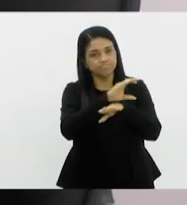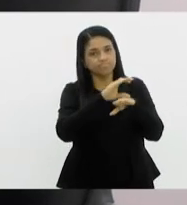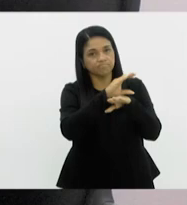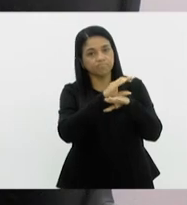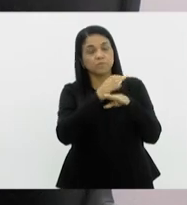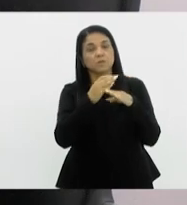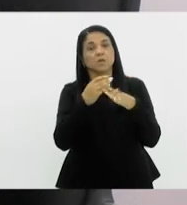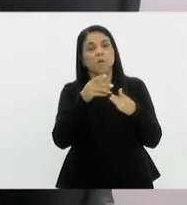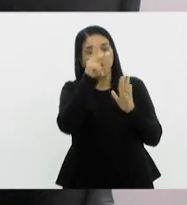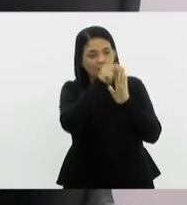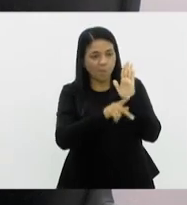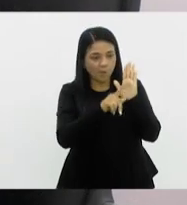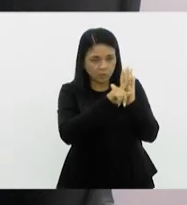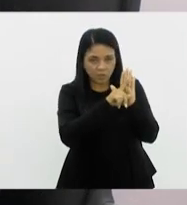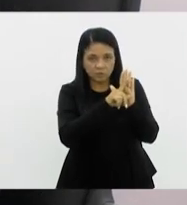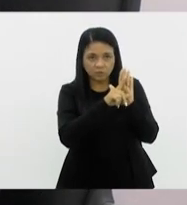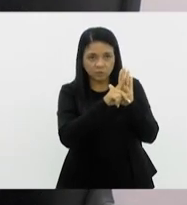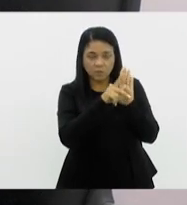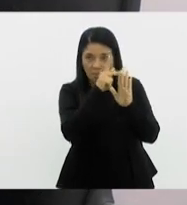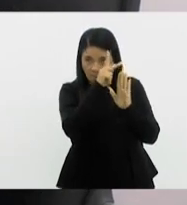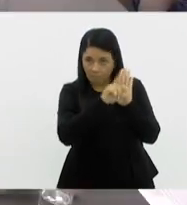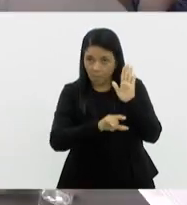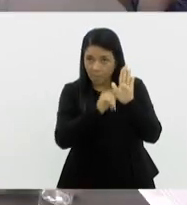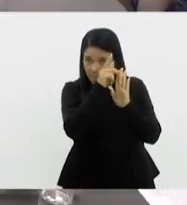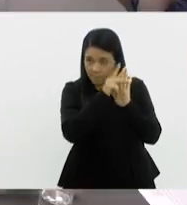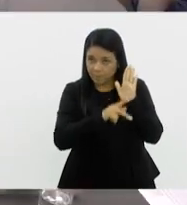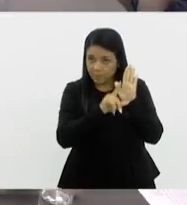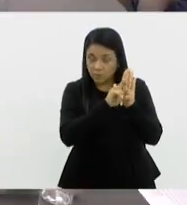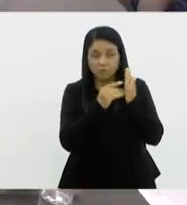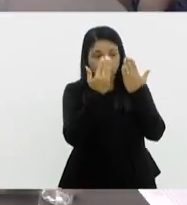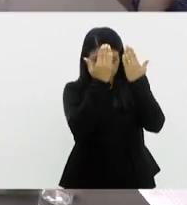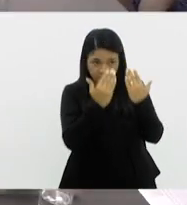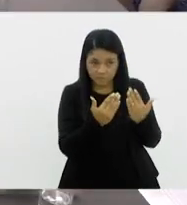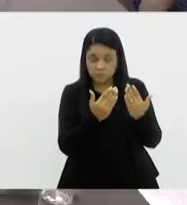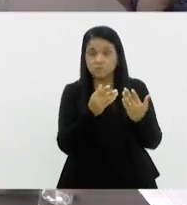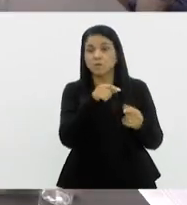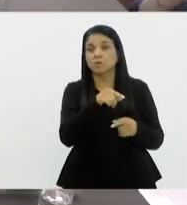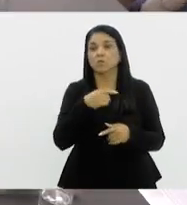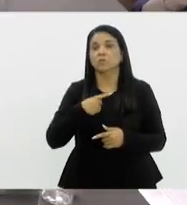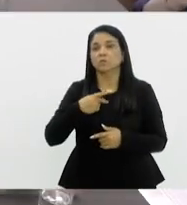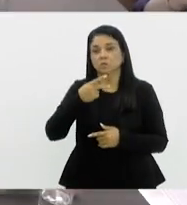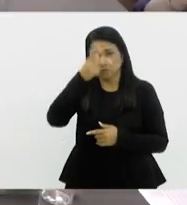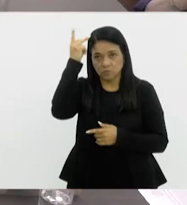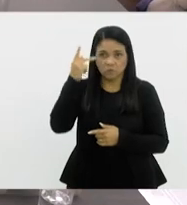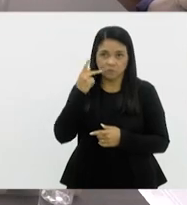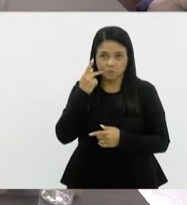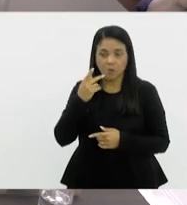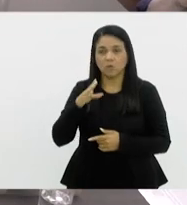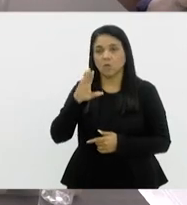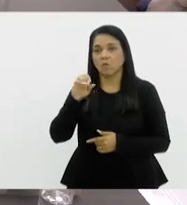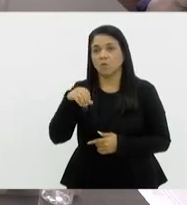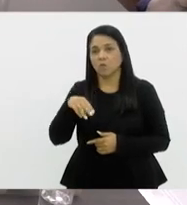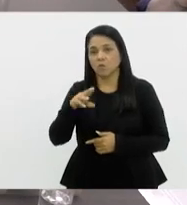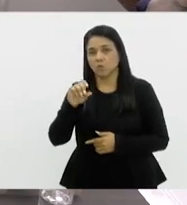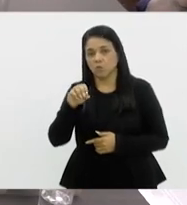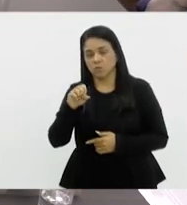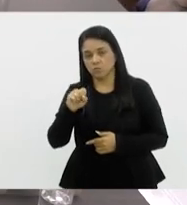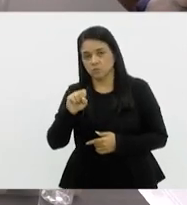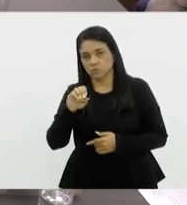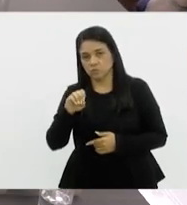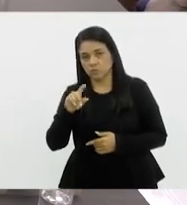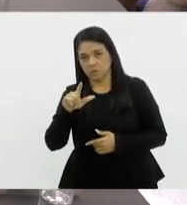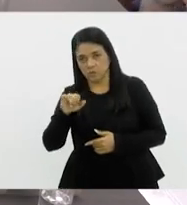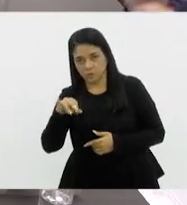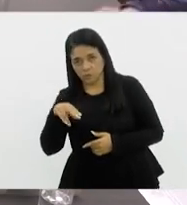vista está com Vossa Excelência também, deputado Serafini? Projeto com vistas a deputado Serafini, deputado Cozzolino e deputado Luiz Paulo. Obrigado, meu irmão. Obrigado pela